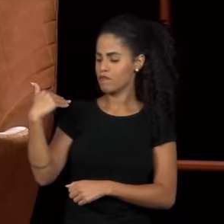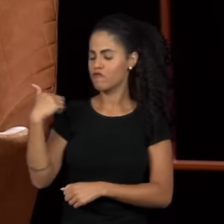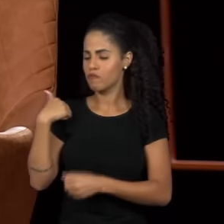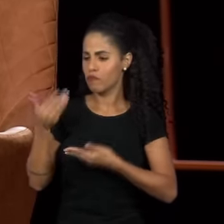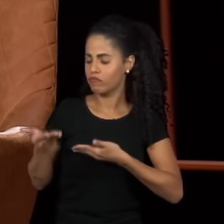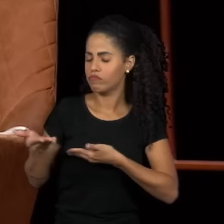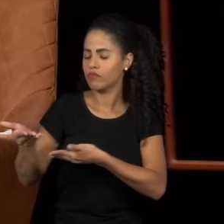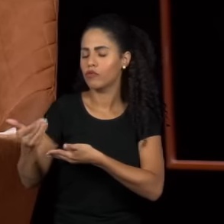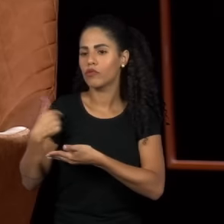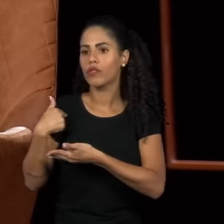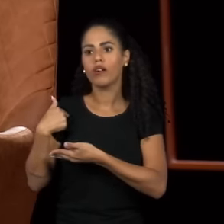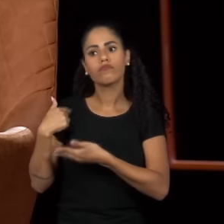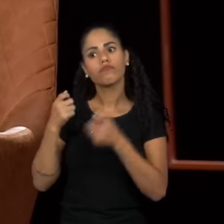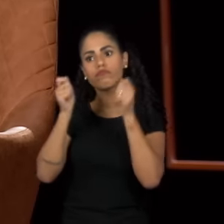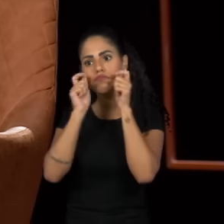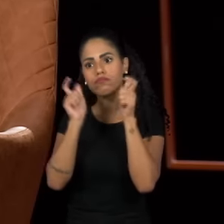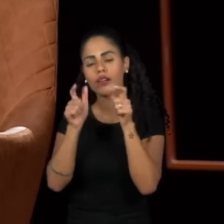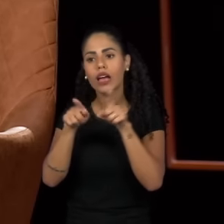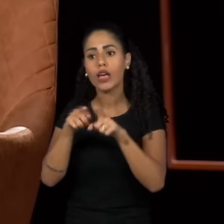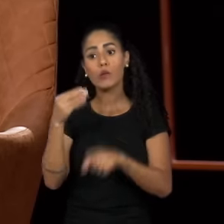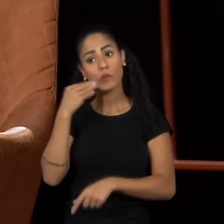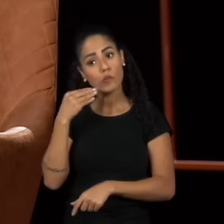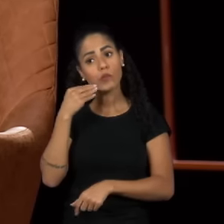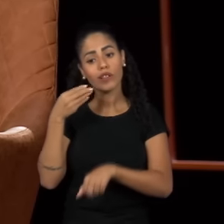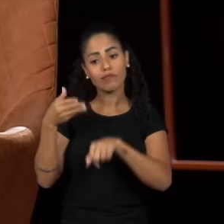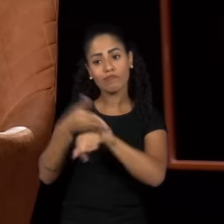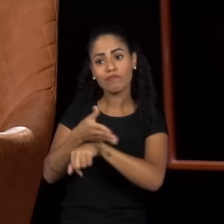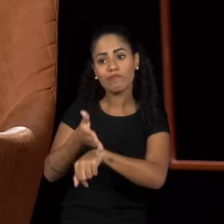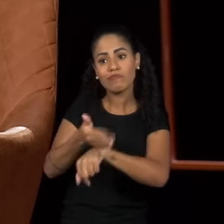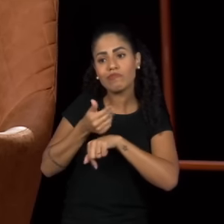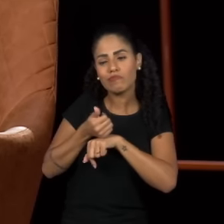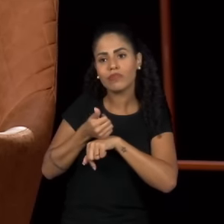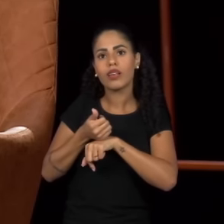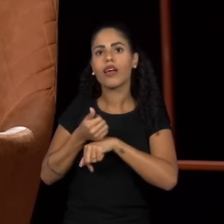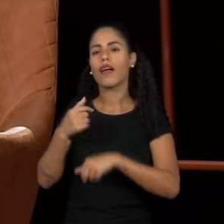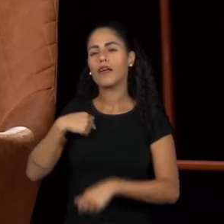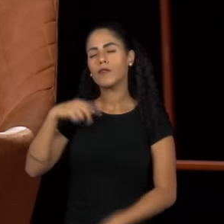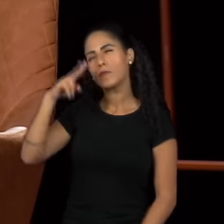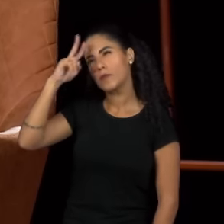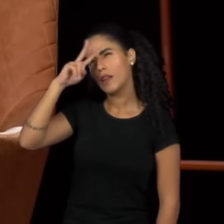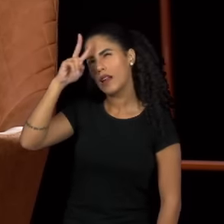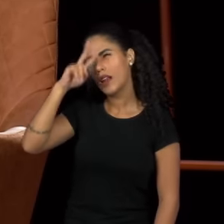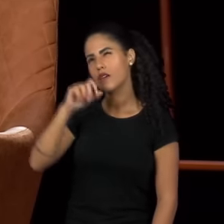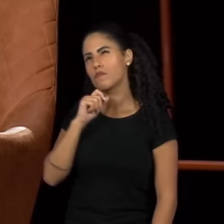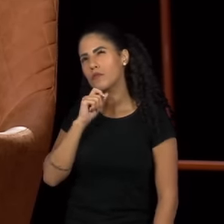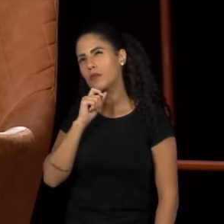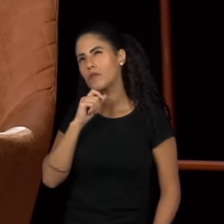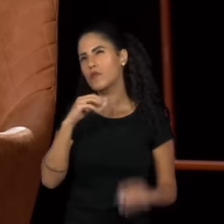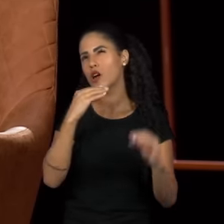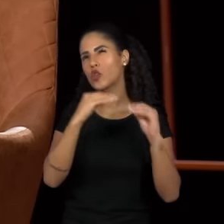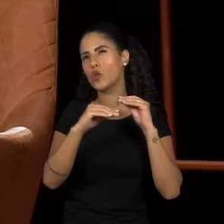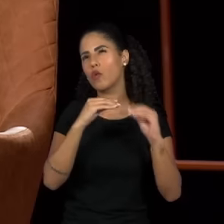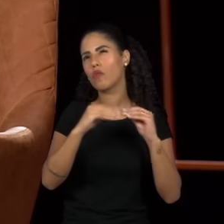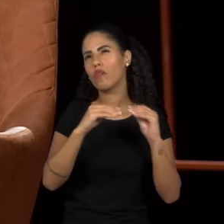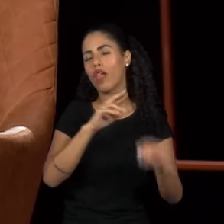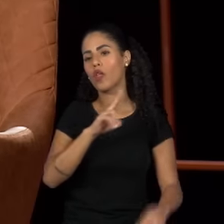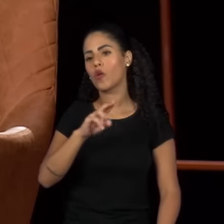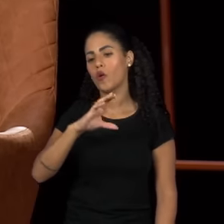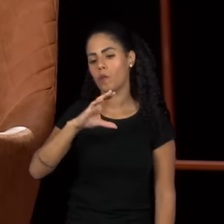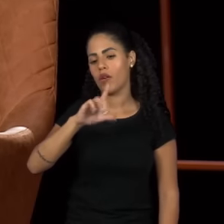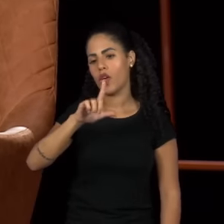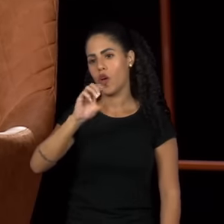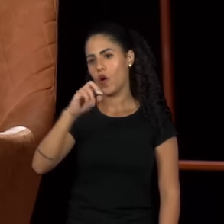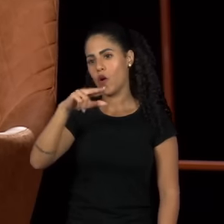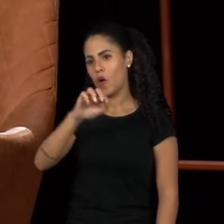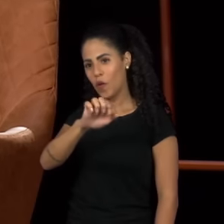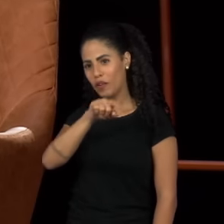fazer, ficou encantada, eu fiz um teste e eu me lembro que eu acho que era uma novela, O Clone, da Glória